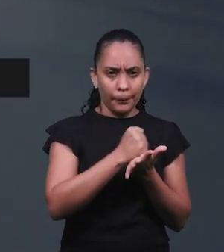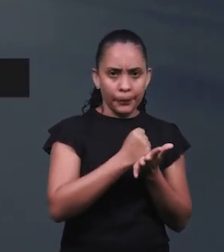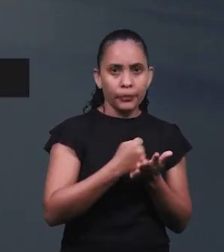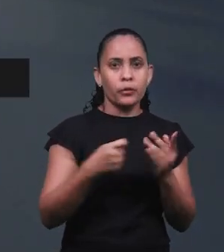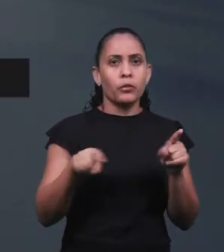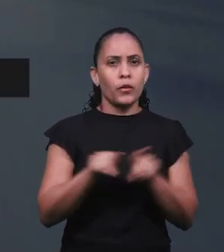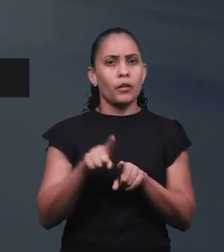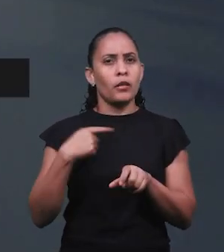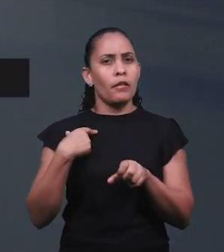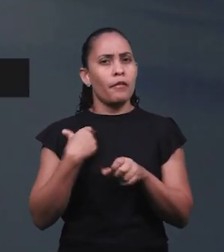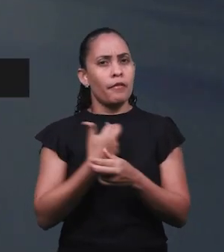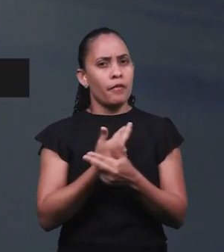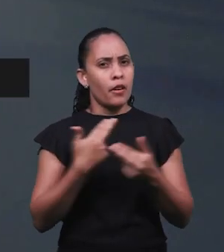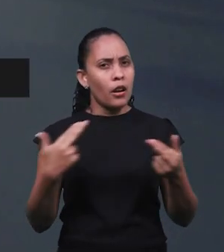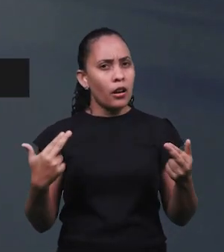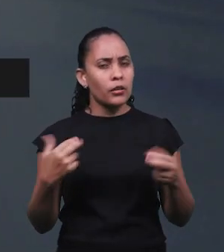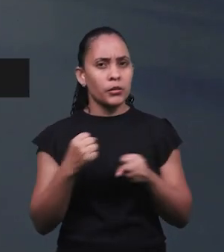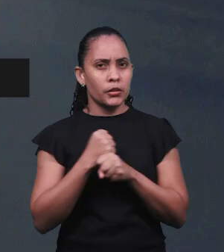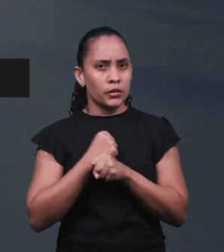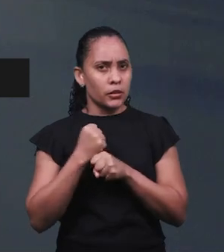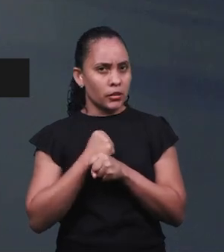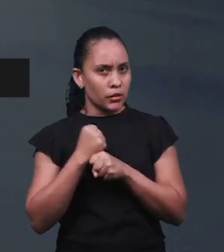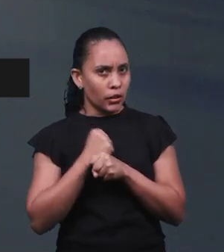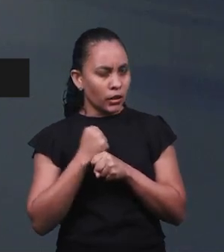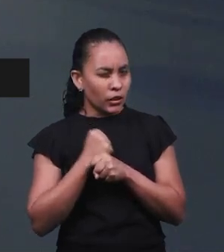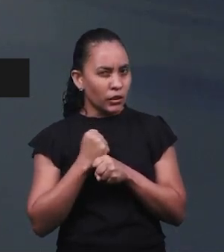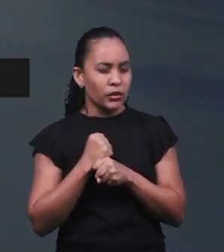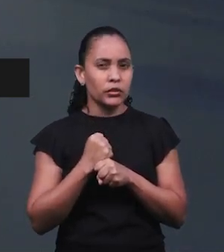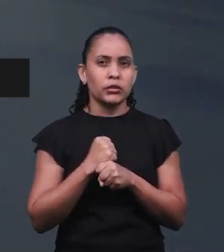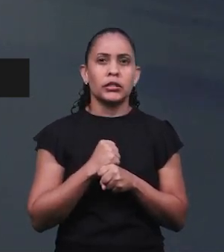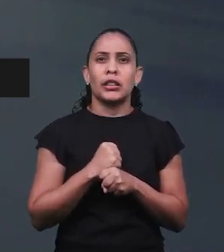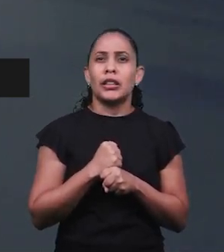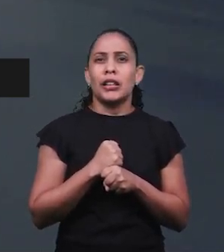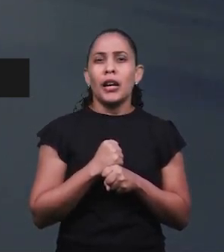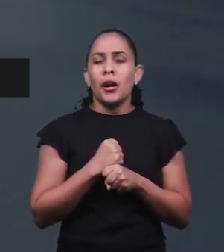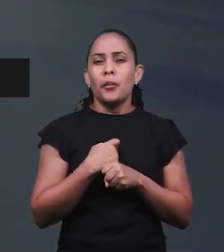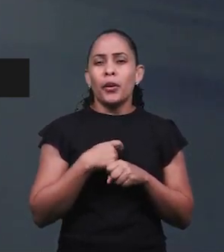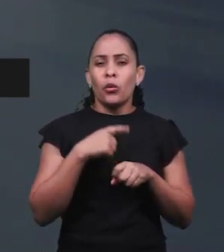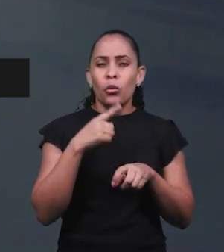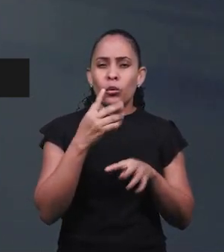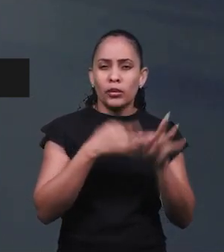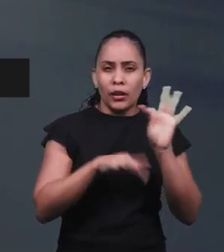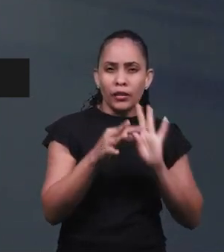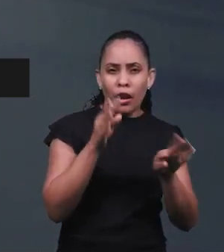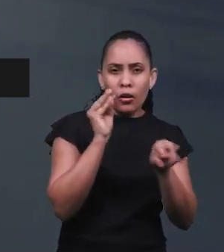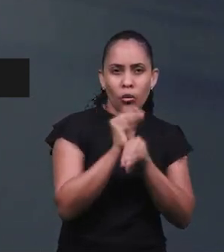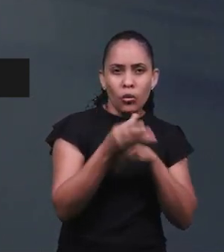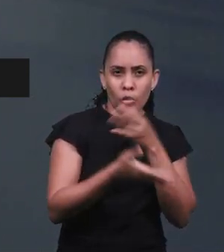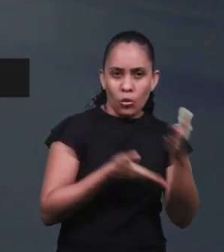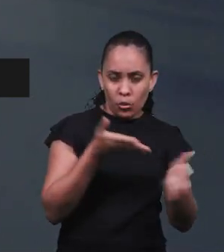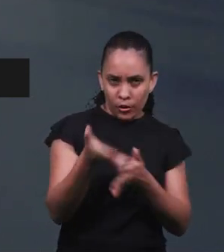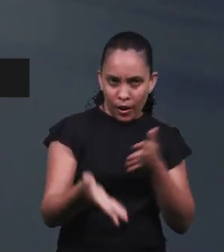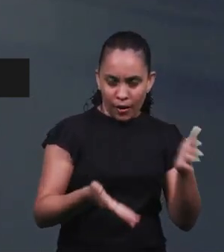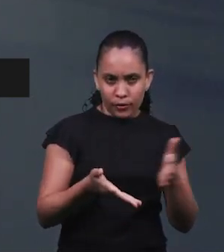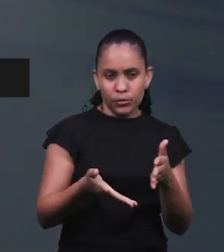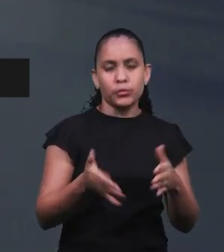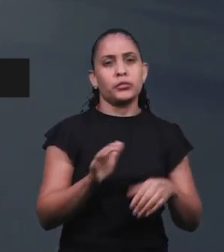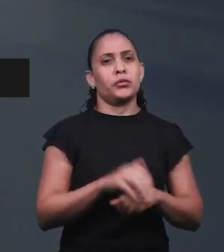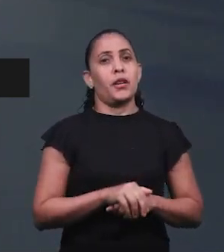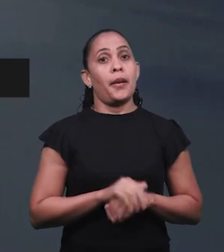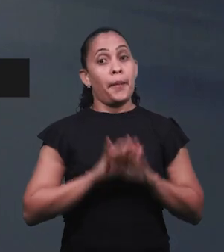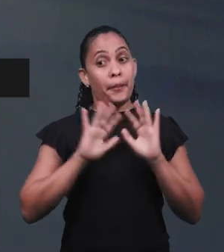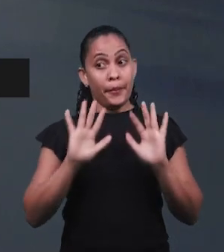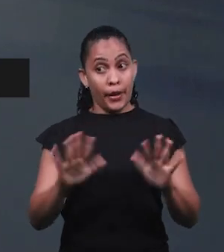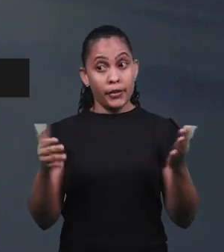muitos anos sem sair muitas coisas na literatura para tratar esses pacientes que retardassem a doença renal crônica.